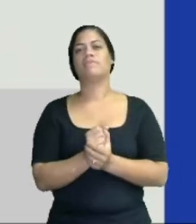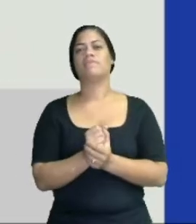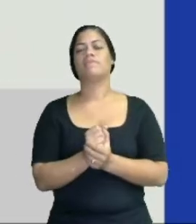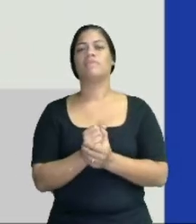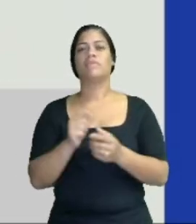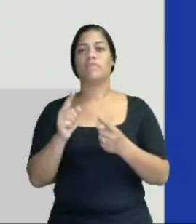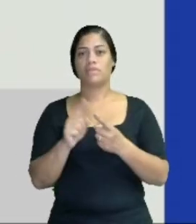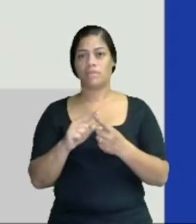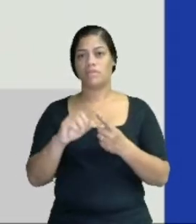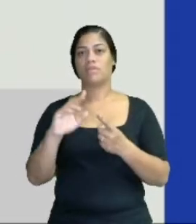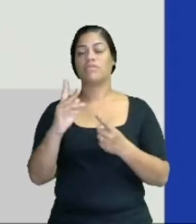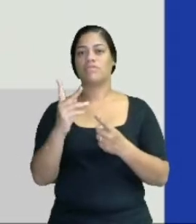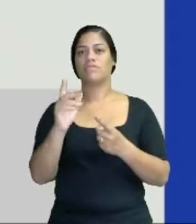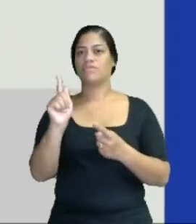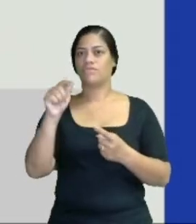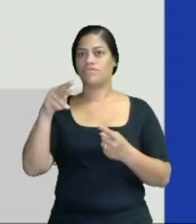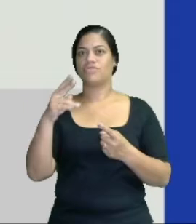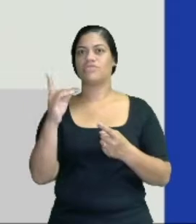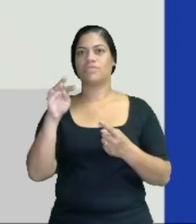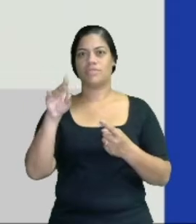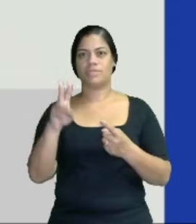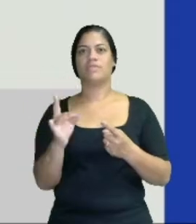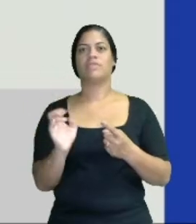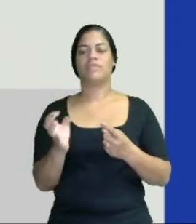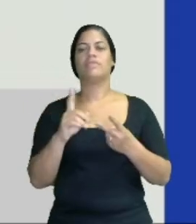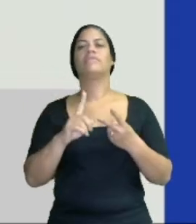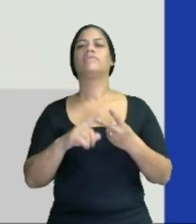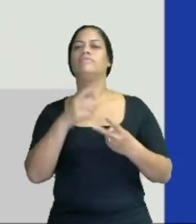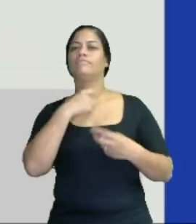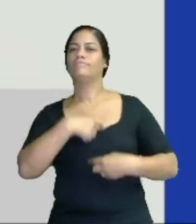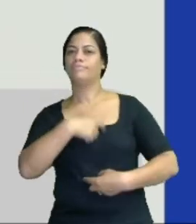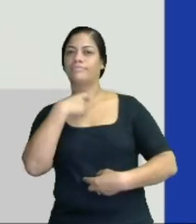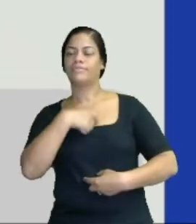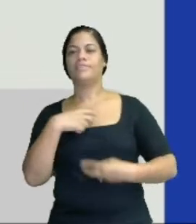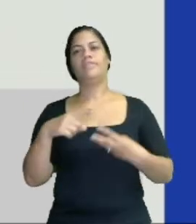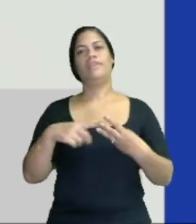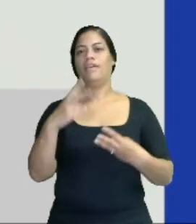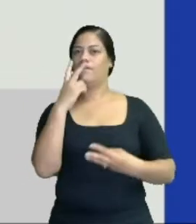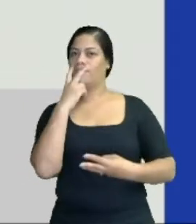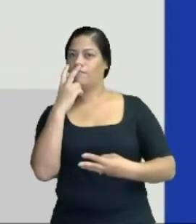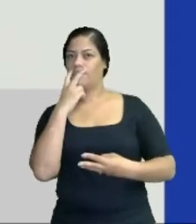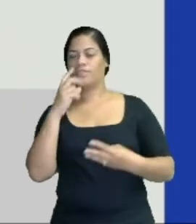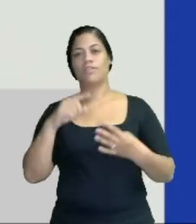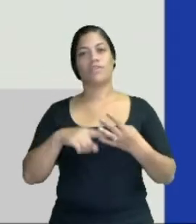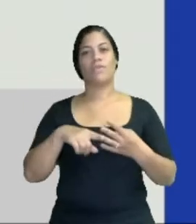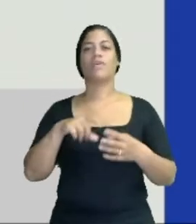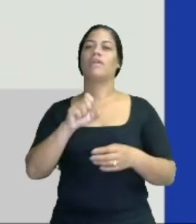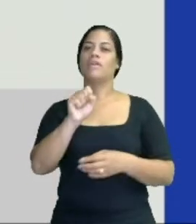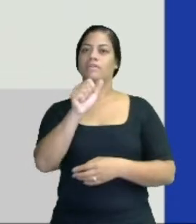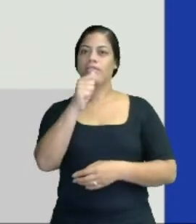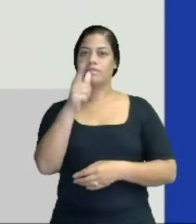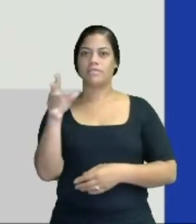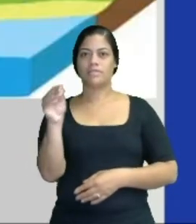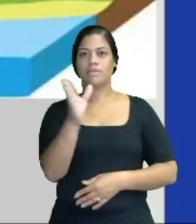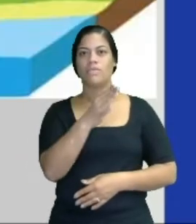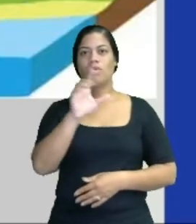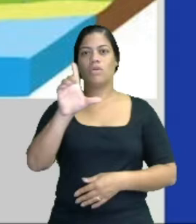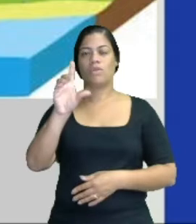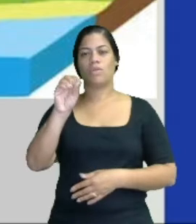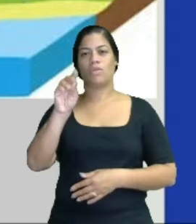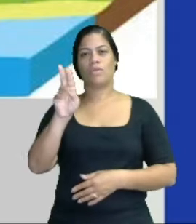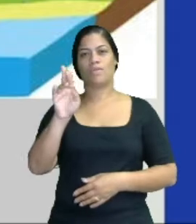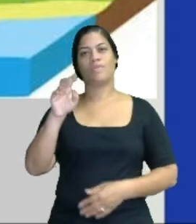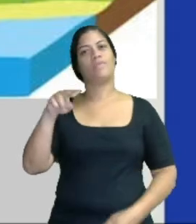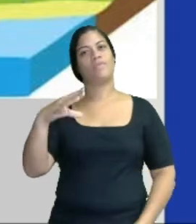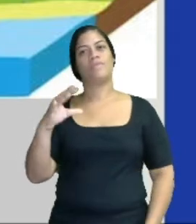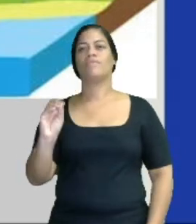ela Xangrande, Gravatá, Pombos, Vitória de Santo Antão e São Lourenço da Mata.